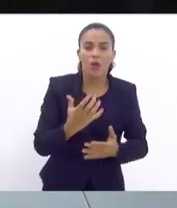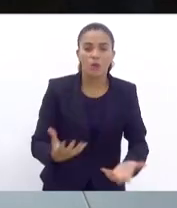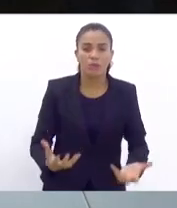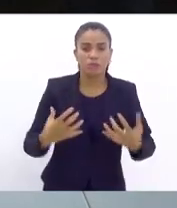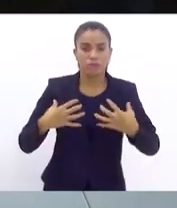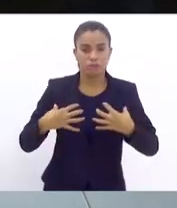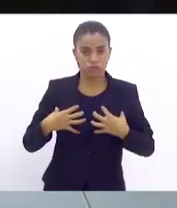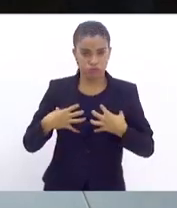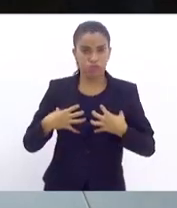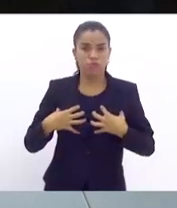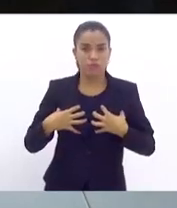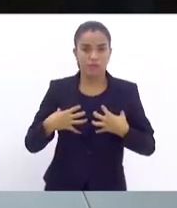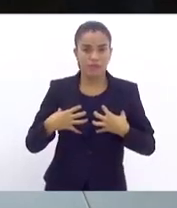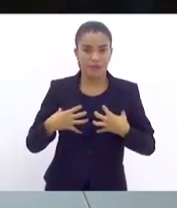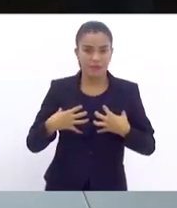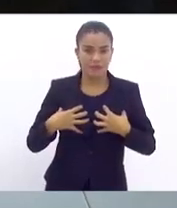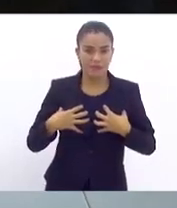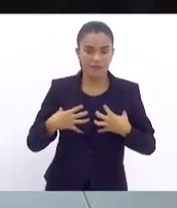etc